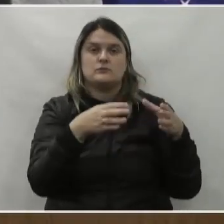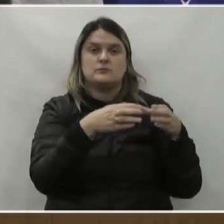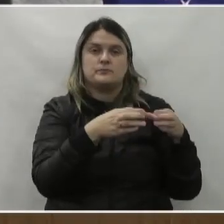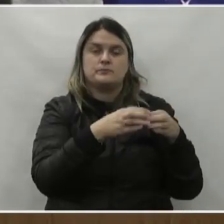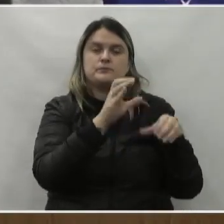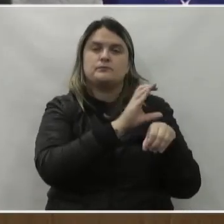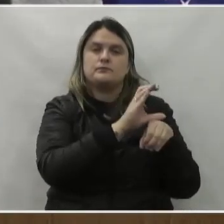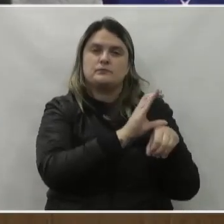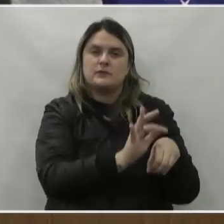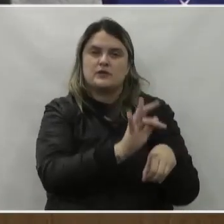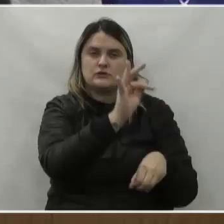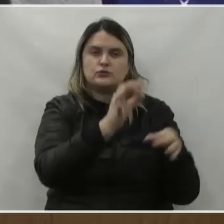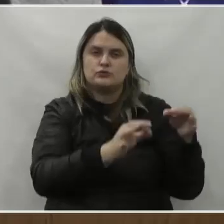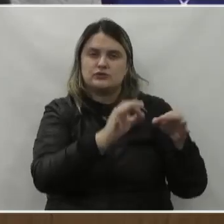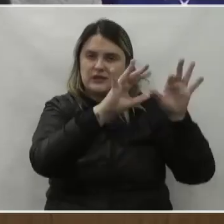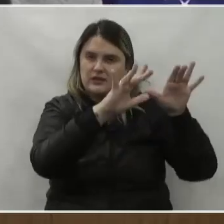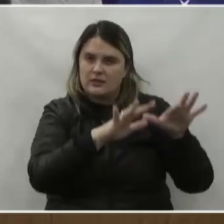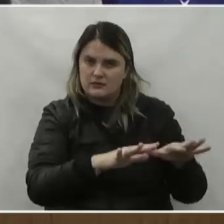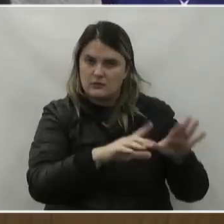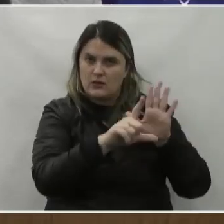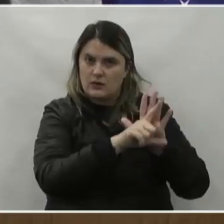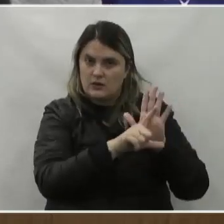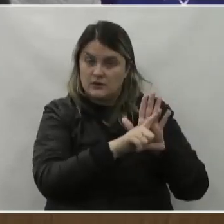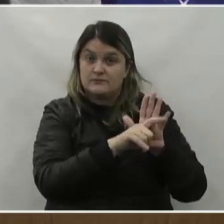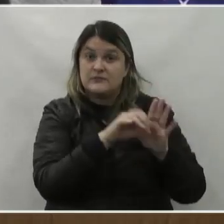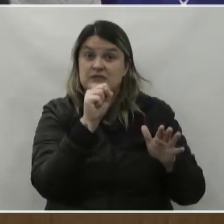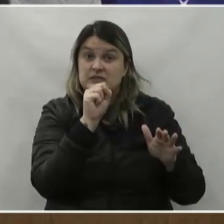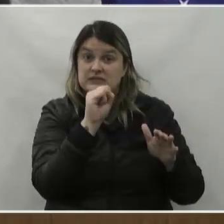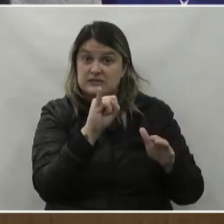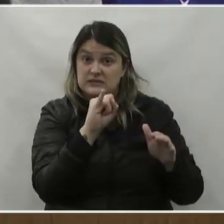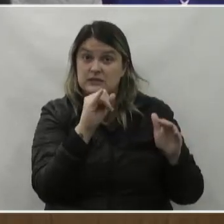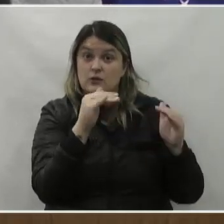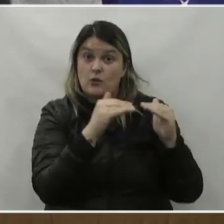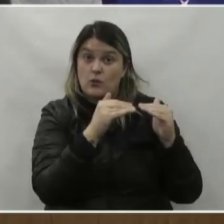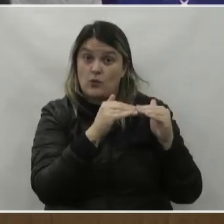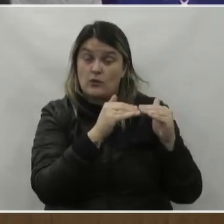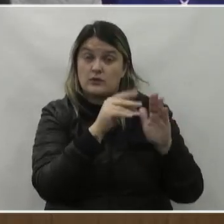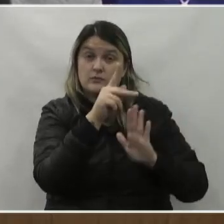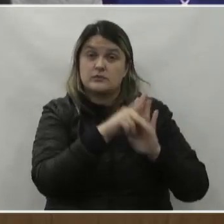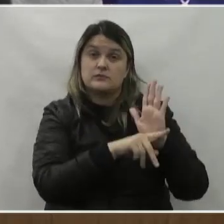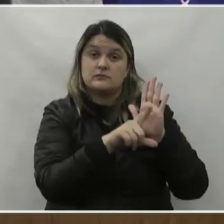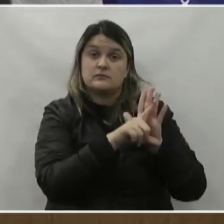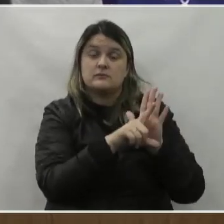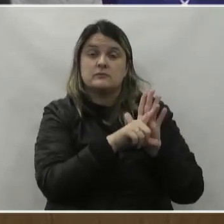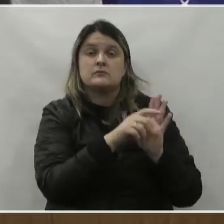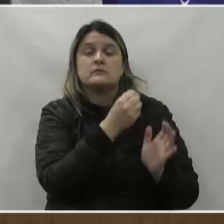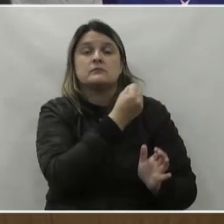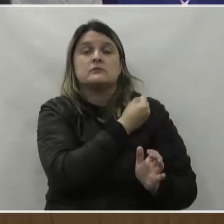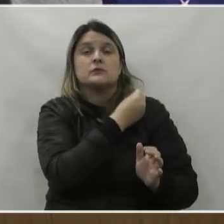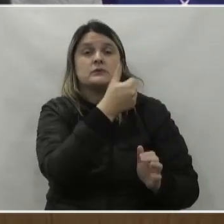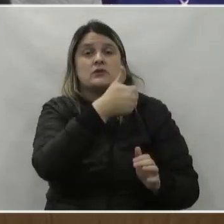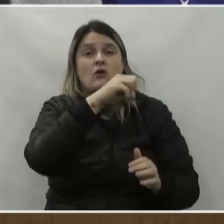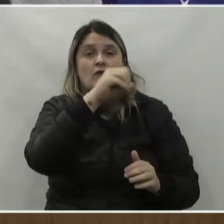de Constituição, Justiça e Redação Final, favorável ao projeto de lei ordinária número